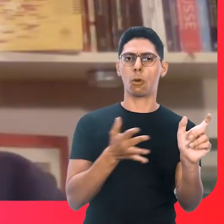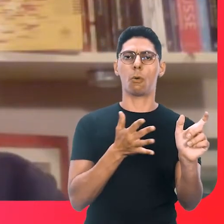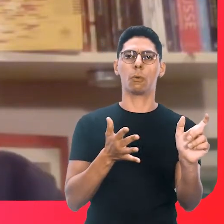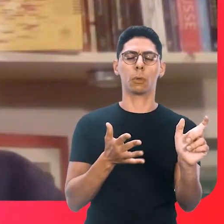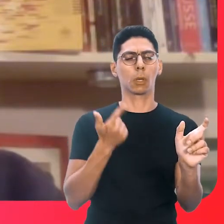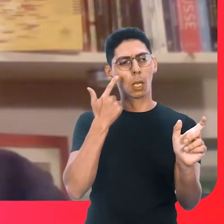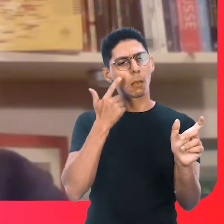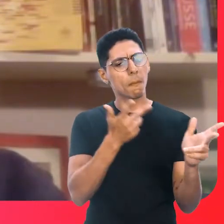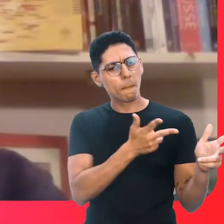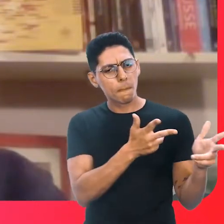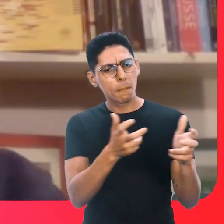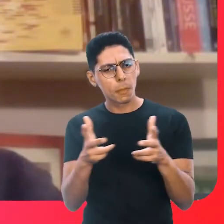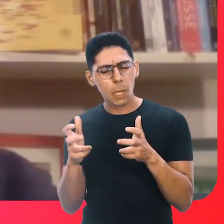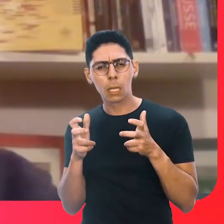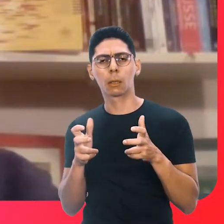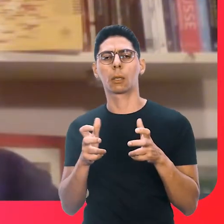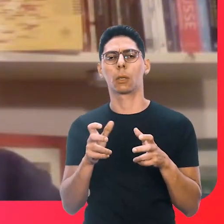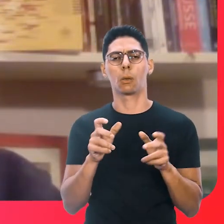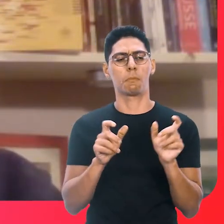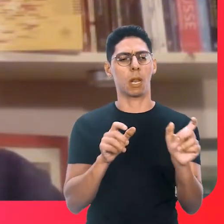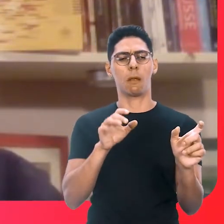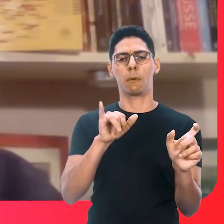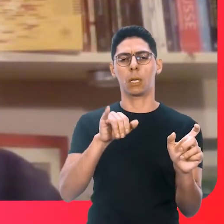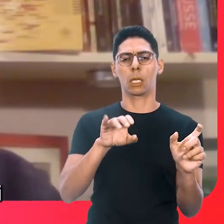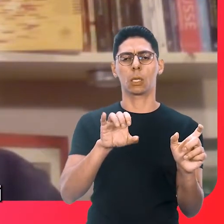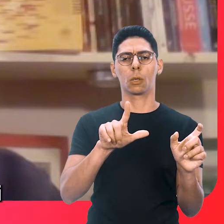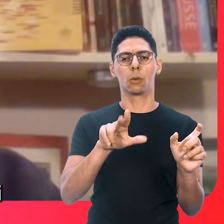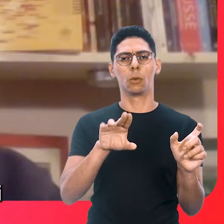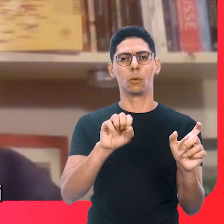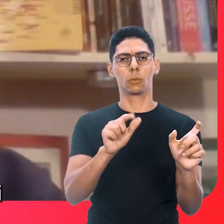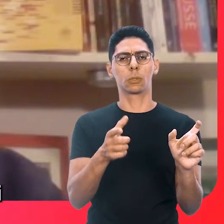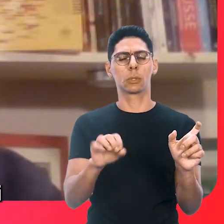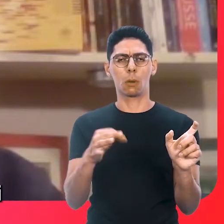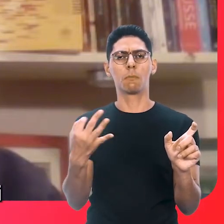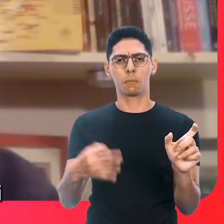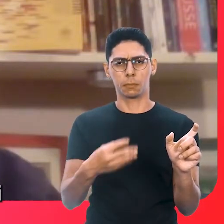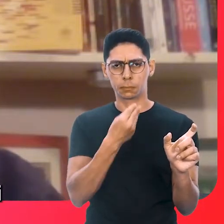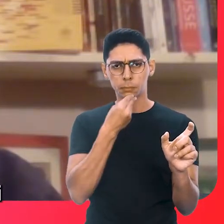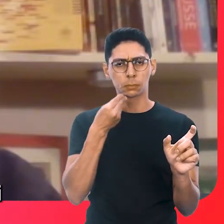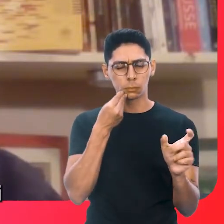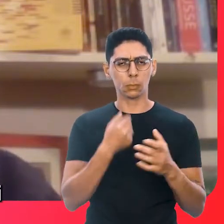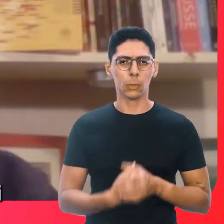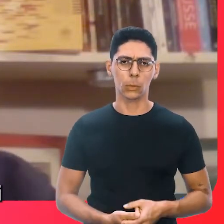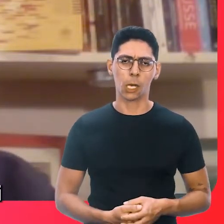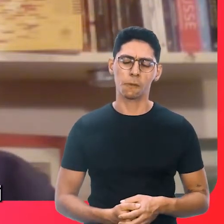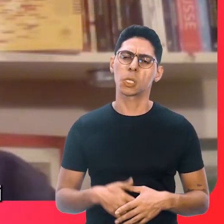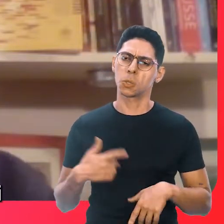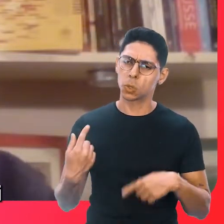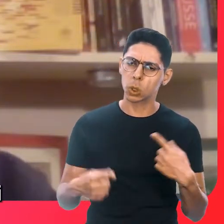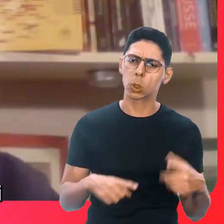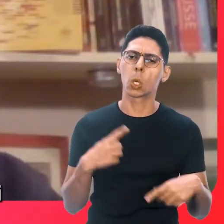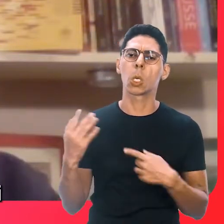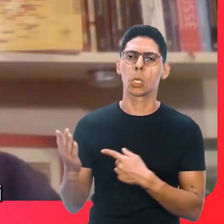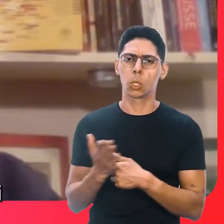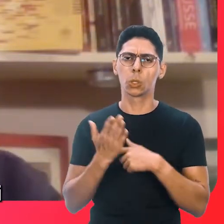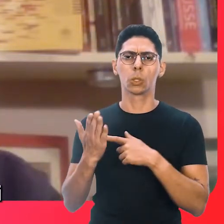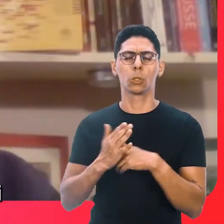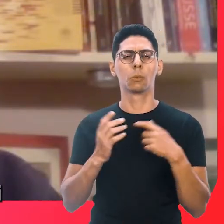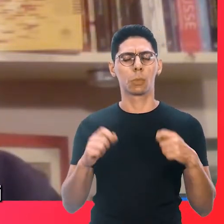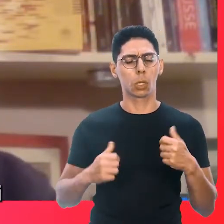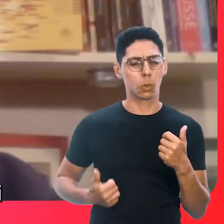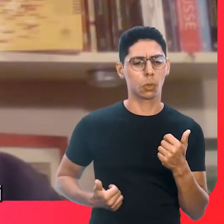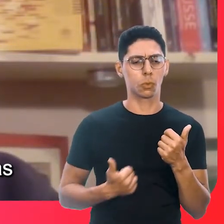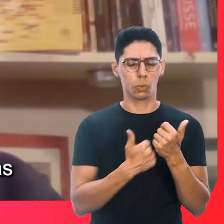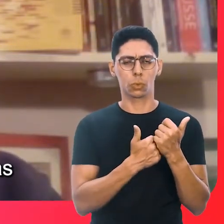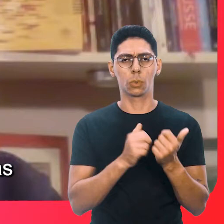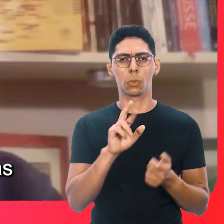começamos a perceber que o termo inclusão seria, então, mais adequado, né? Inclusive, essa discussão com grande ajuda, né? Com o auxílio precioso